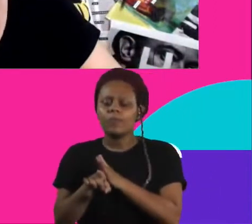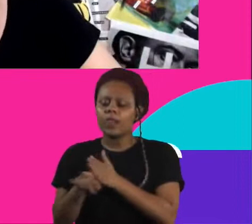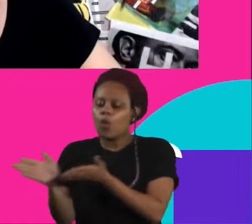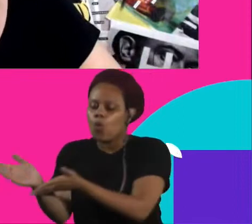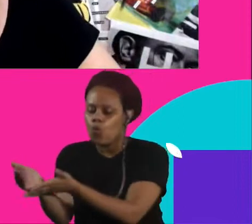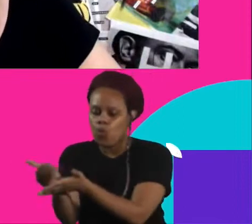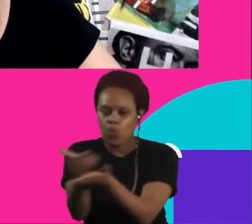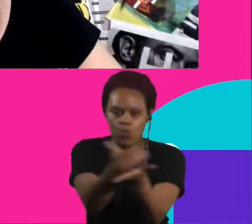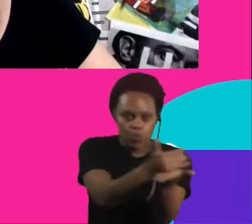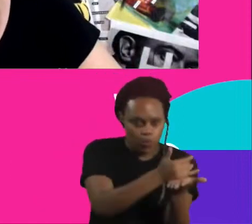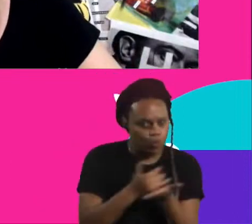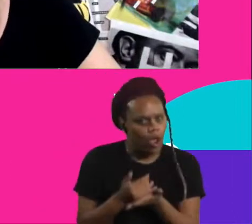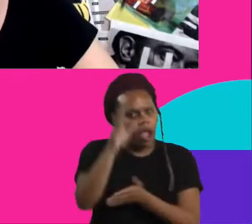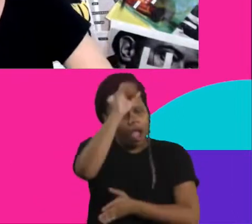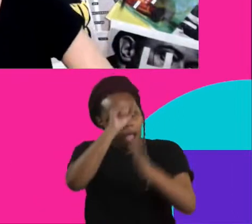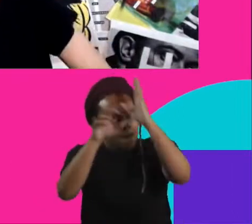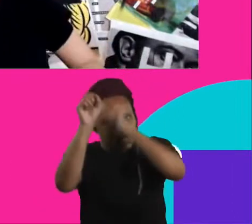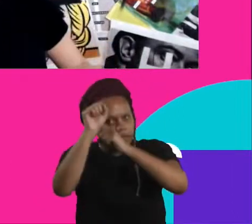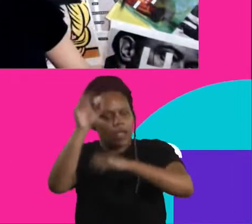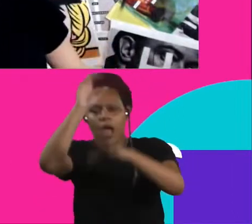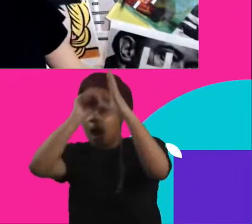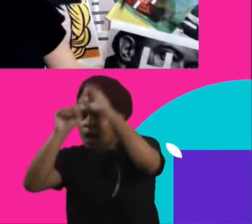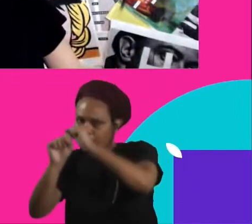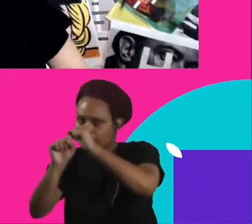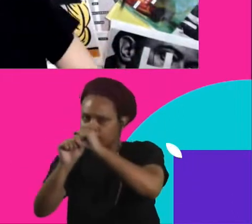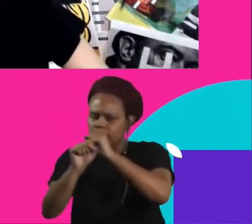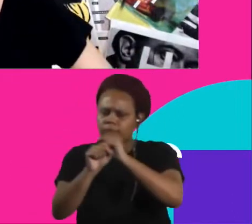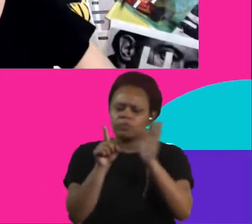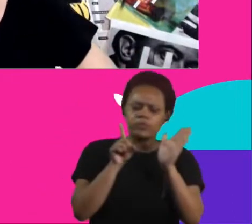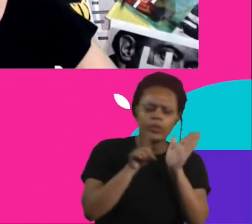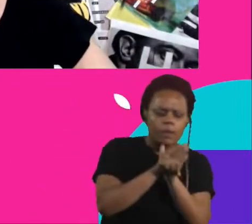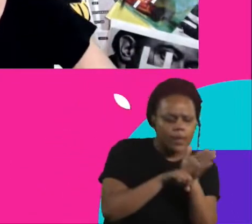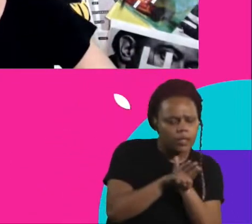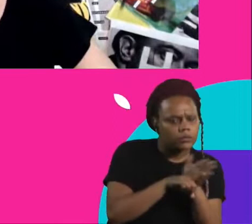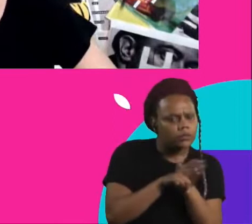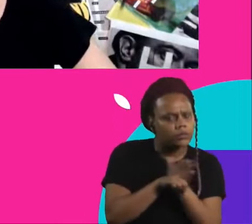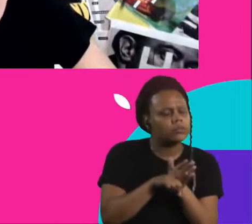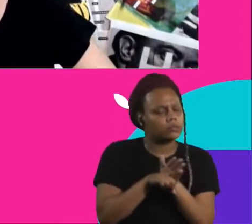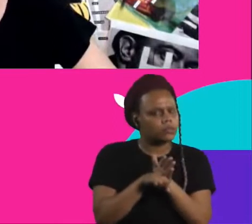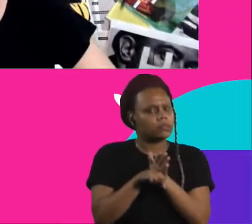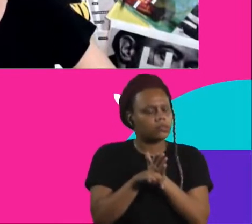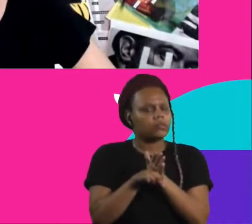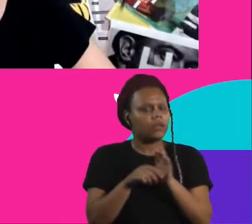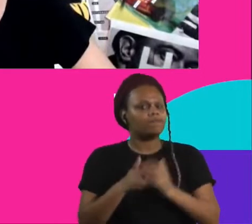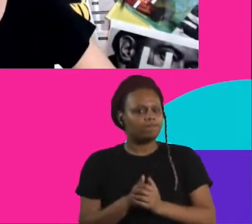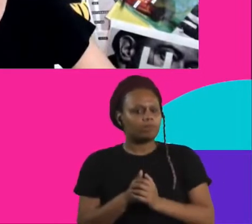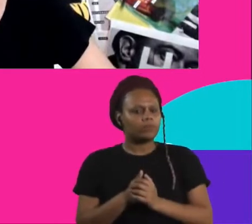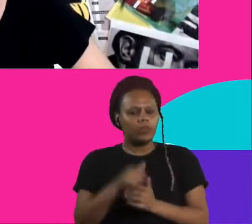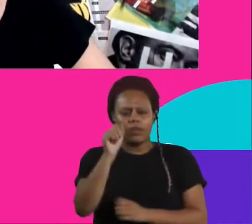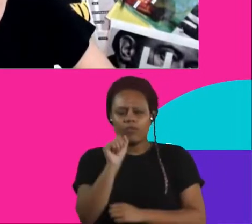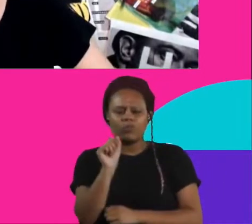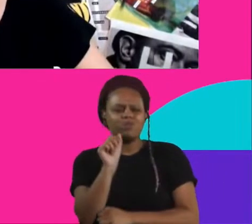tudo nessa aprender a aprender, investigar, questionar. Eu vou chamar isso de uma inteligência